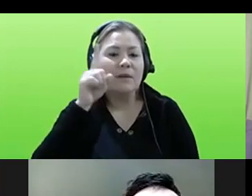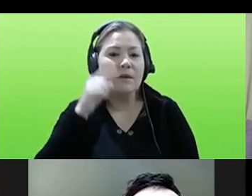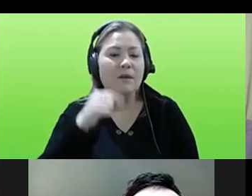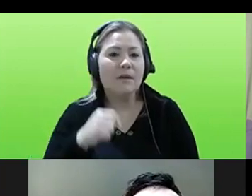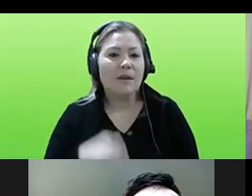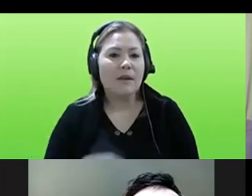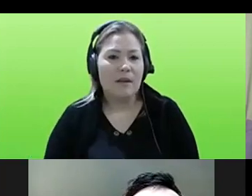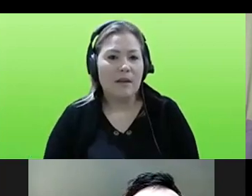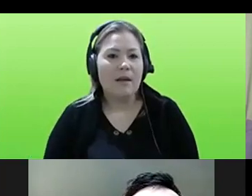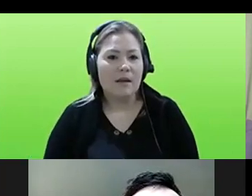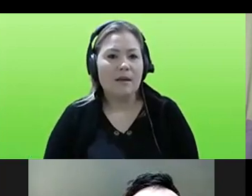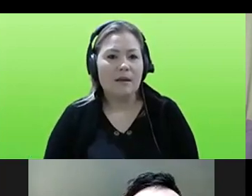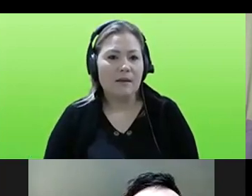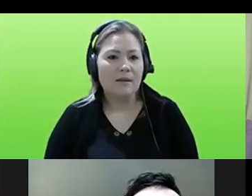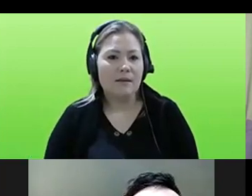Teu microfone, Nitamar.